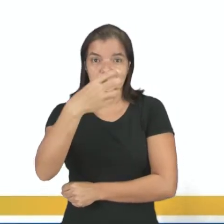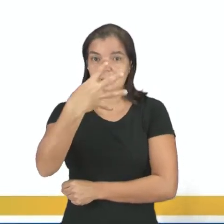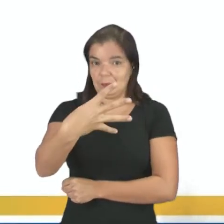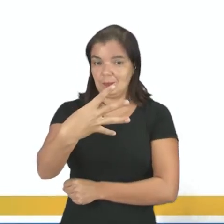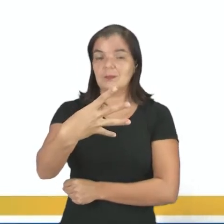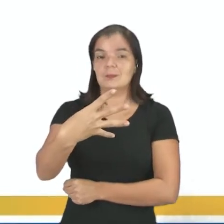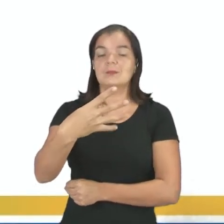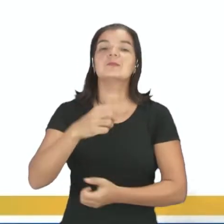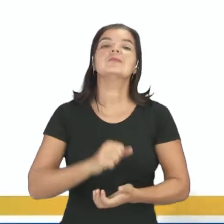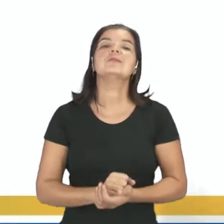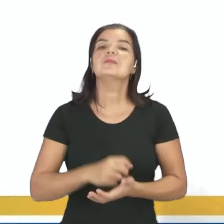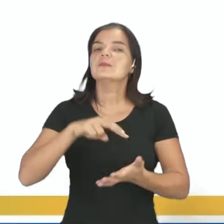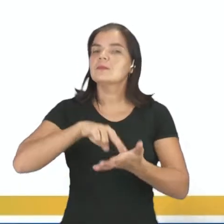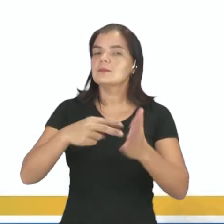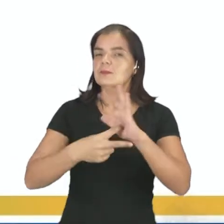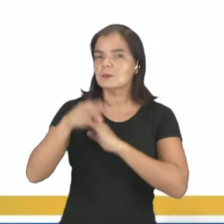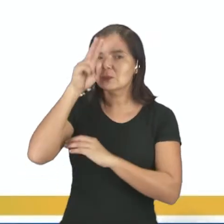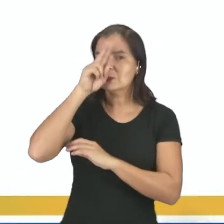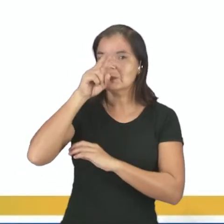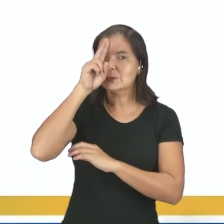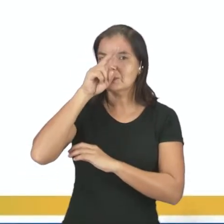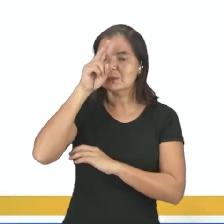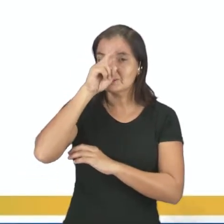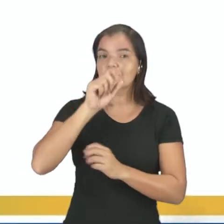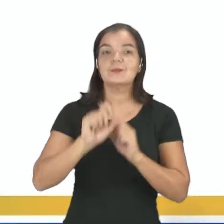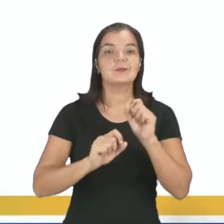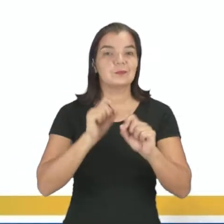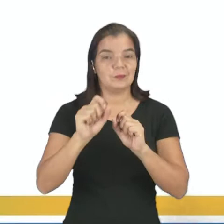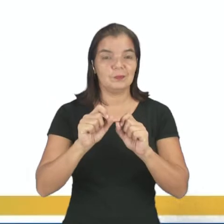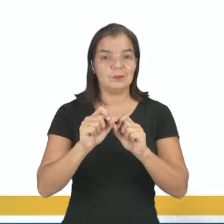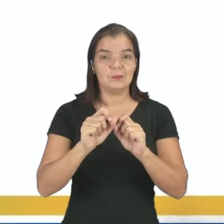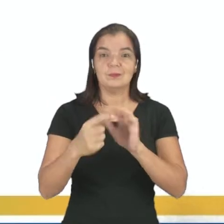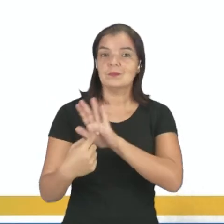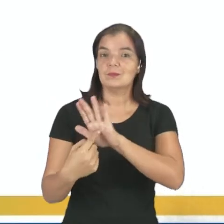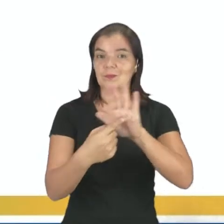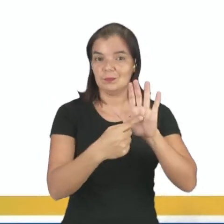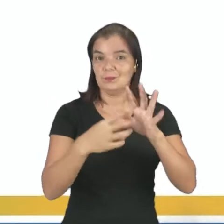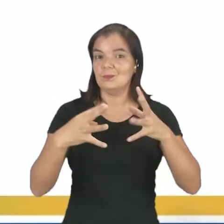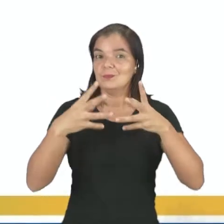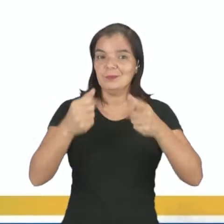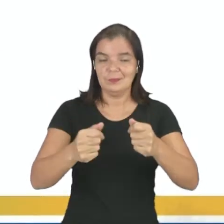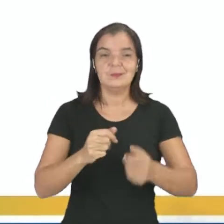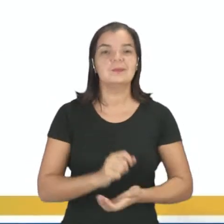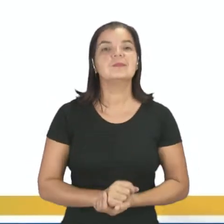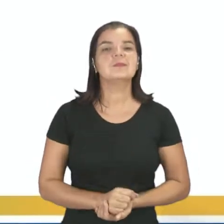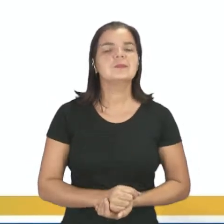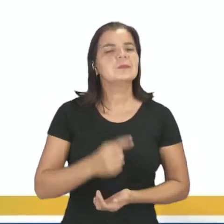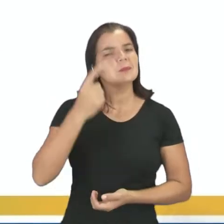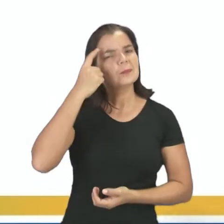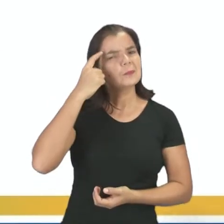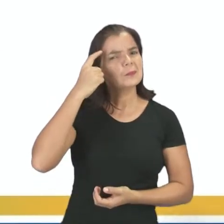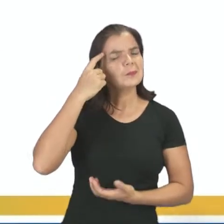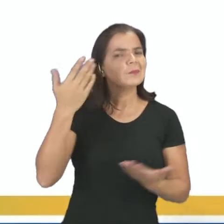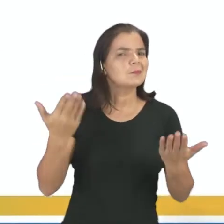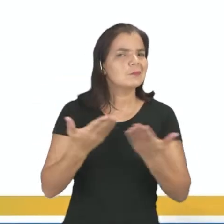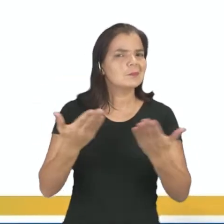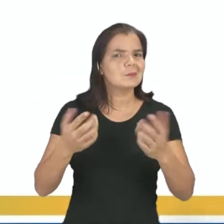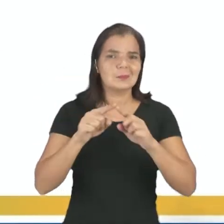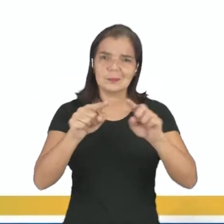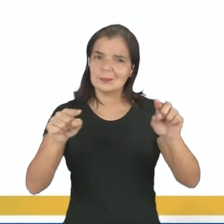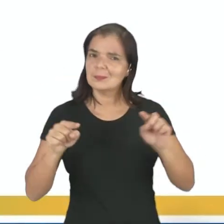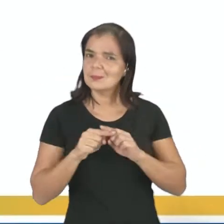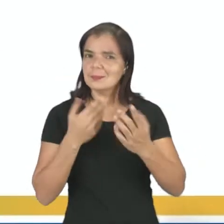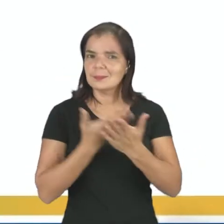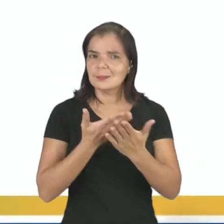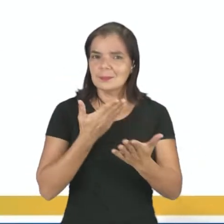Esse 54, lembre-se, vem a ser o espaço amostral, o todo. Então, imagine você agora na sua sala de